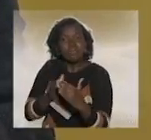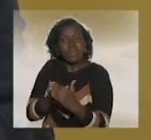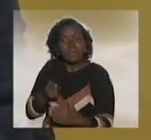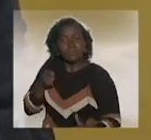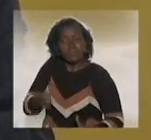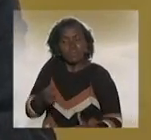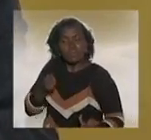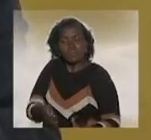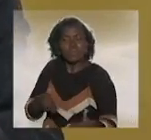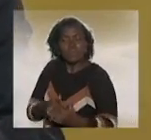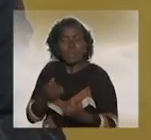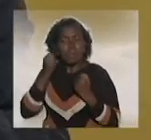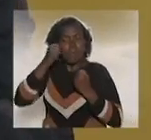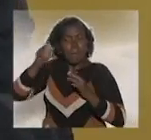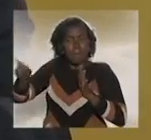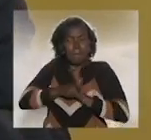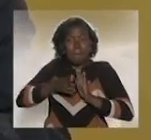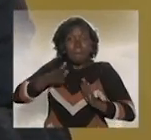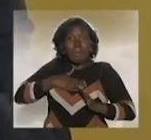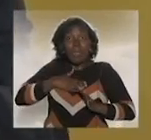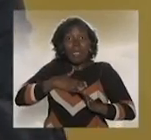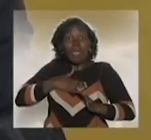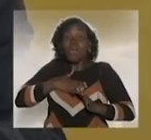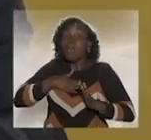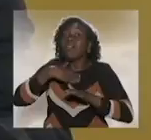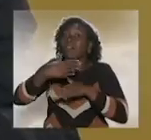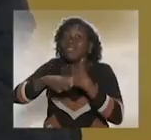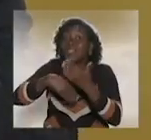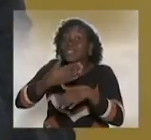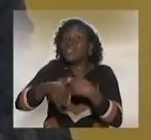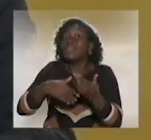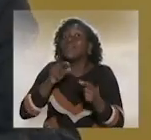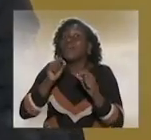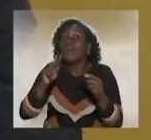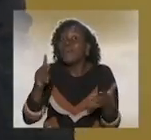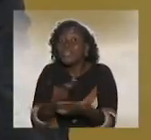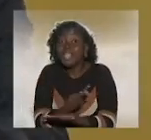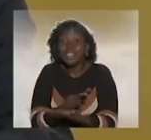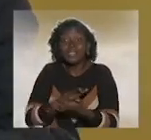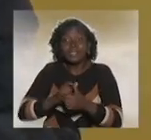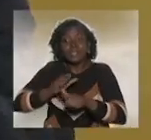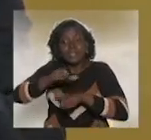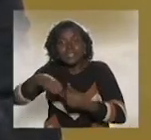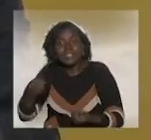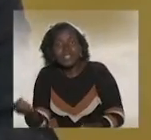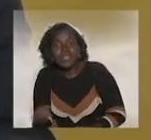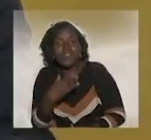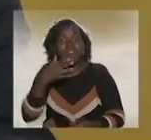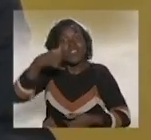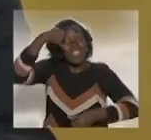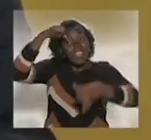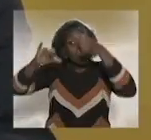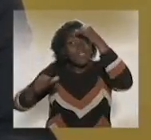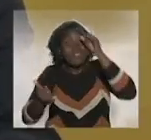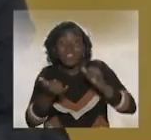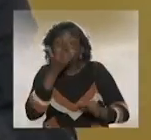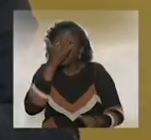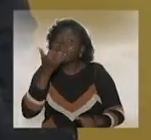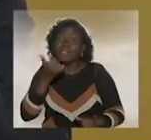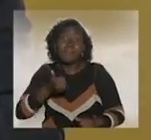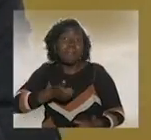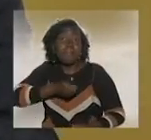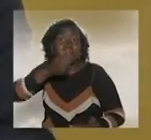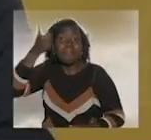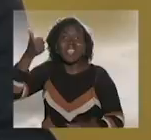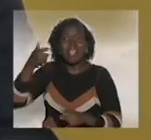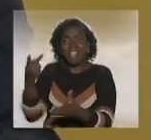limita, relativiza o poder, mais você aumenta as chances de arejar, de renovar e de evitar acidentes de percurso,